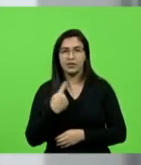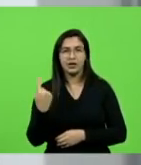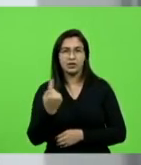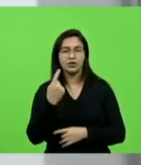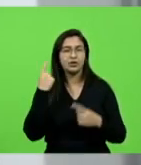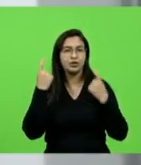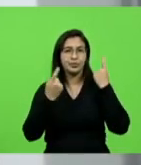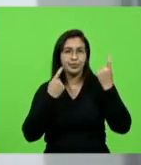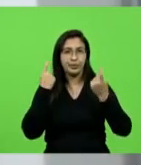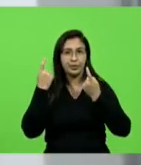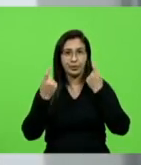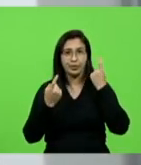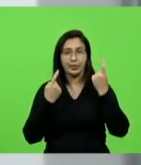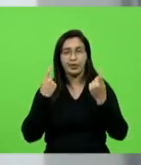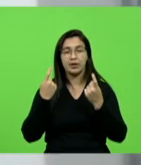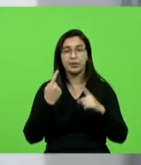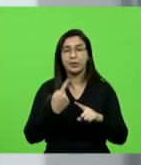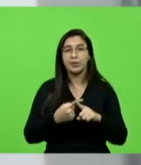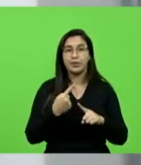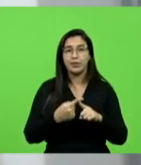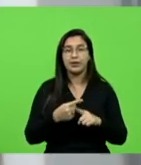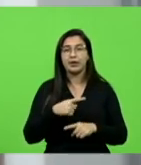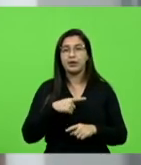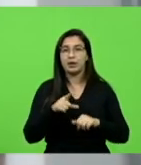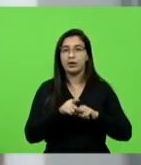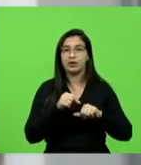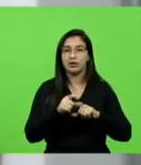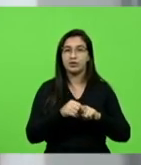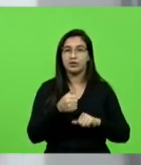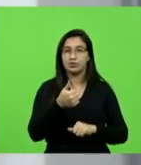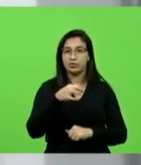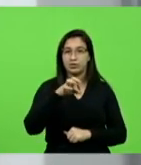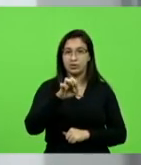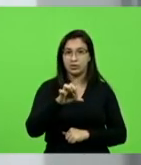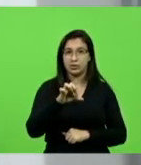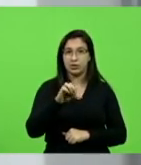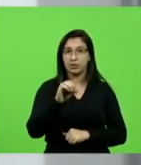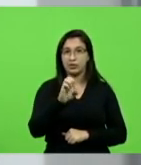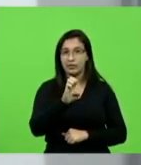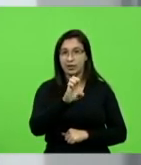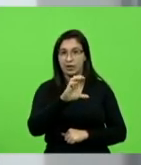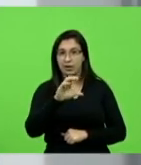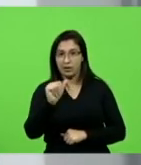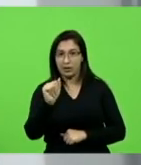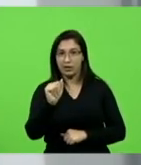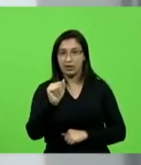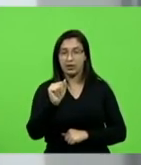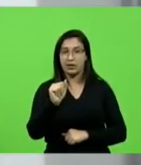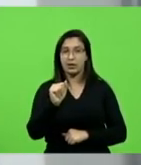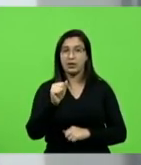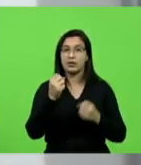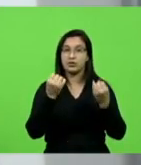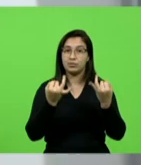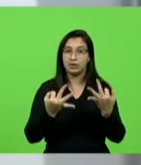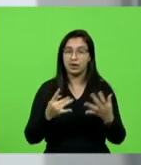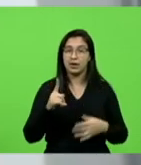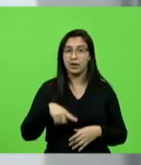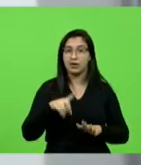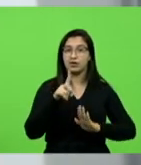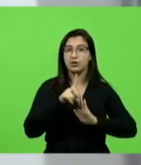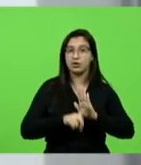preocupada, porque assim, ó, tem o artigo 19 do ECA, né, onde se lê que é direito da criança